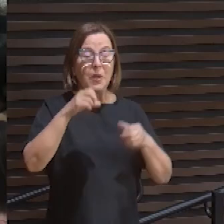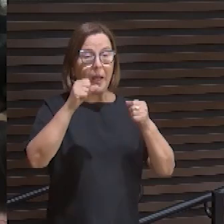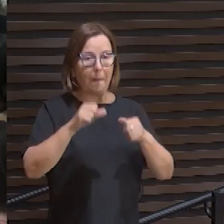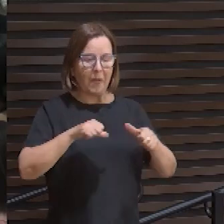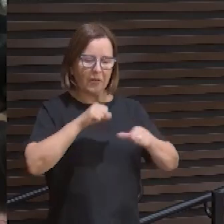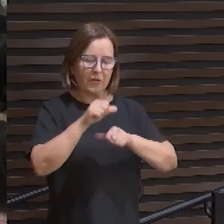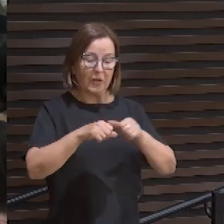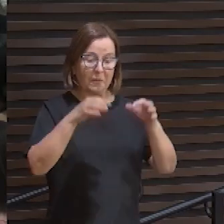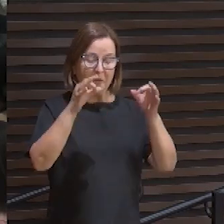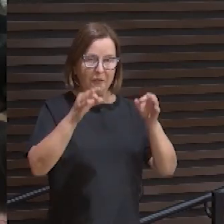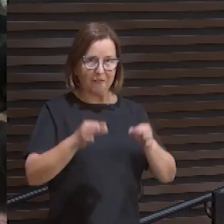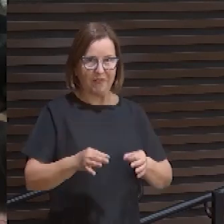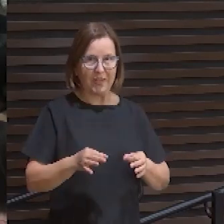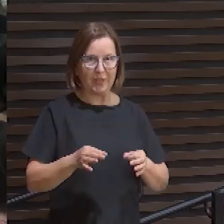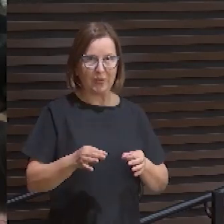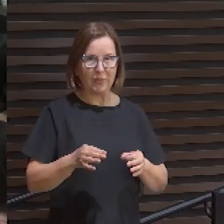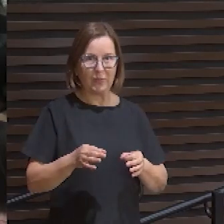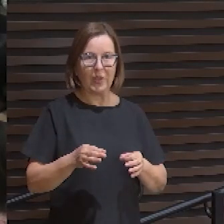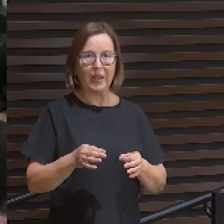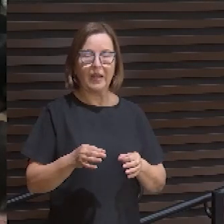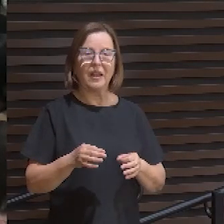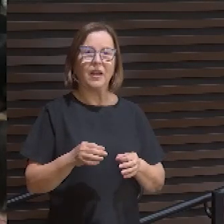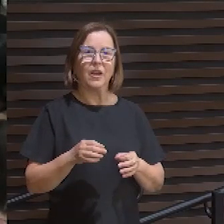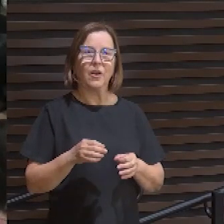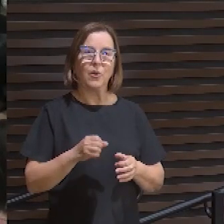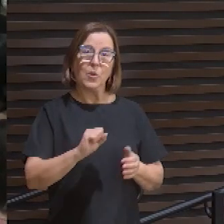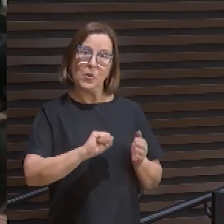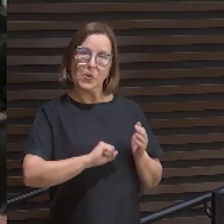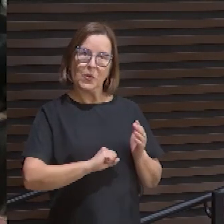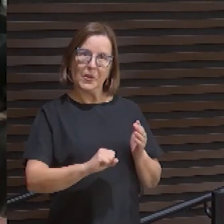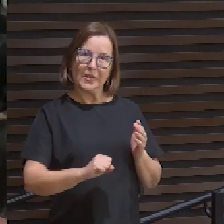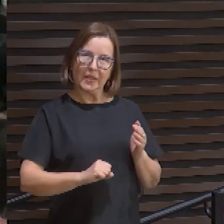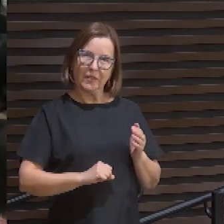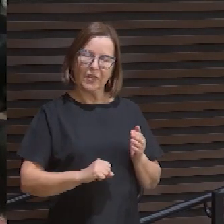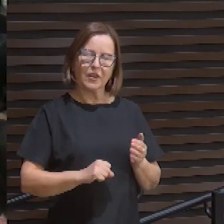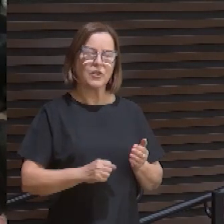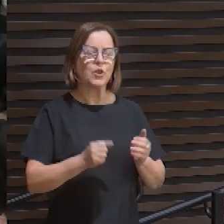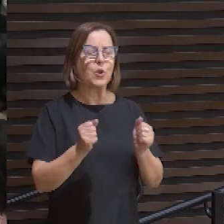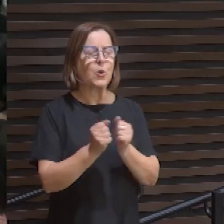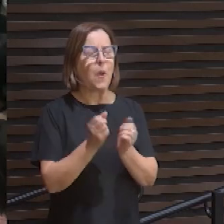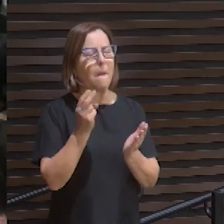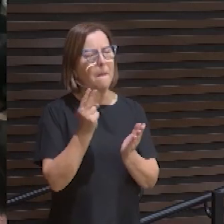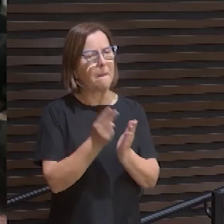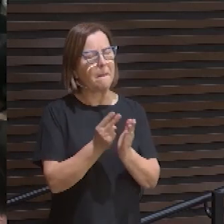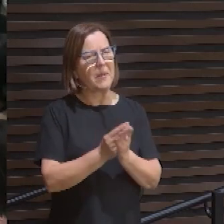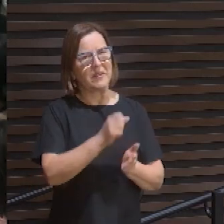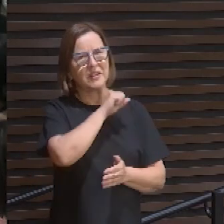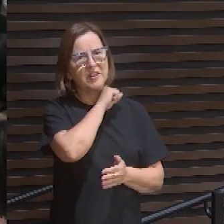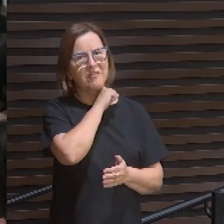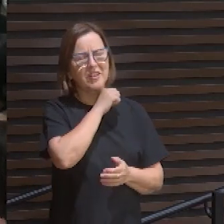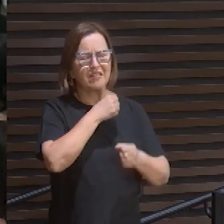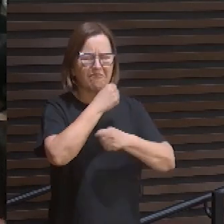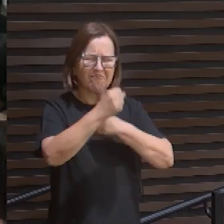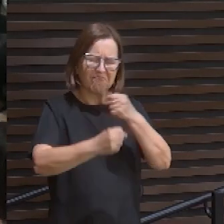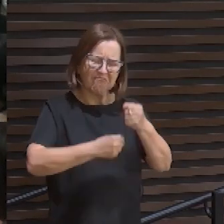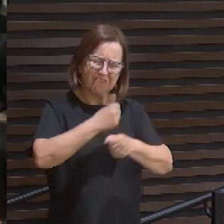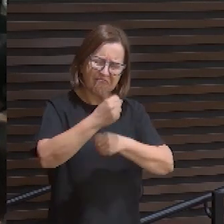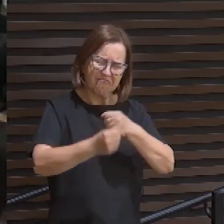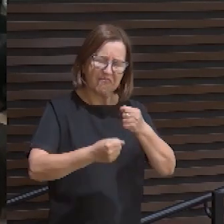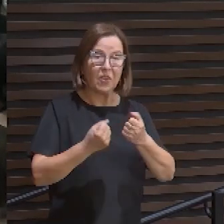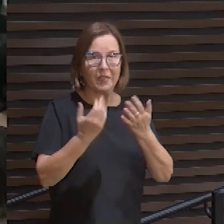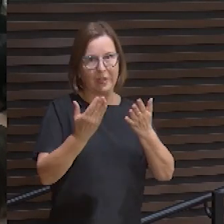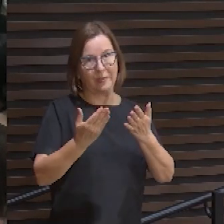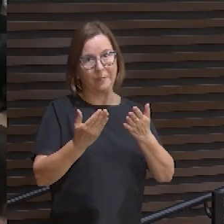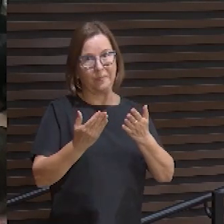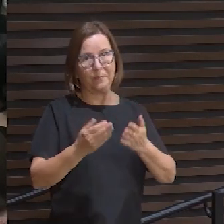os mesmos sacrifícios que, ano após ano, perpetuamente eles oferecem. Doutra